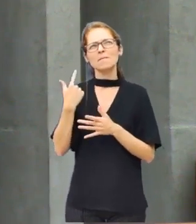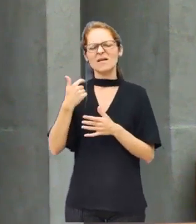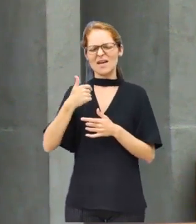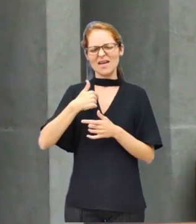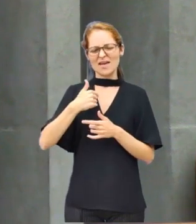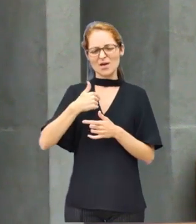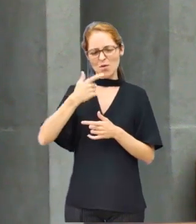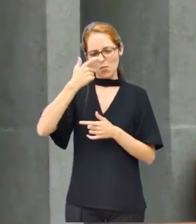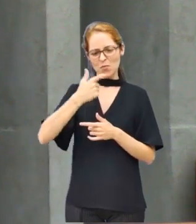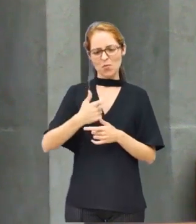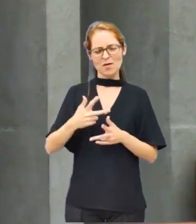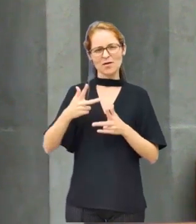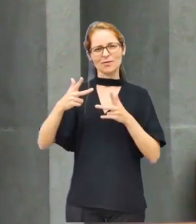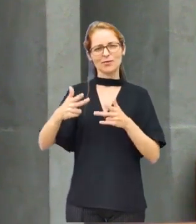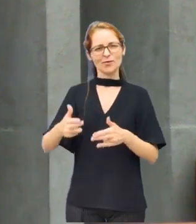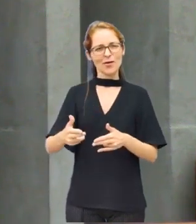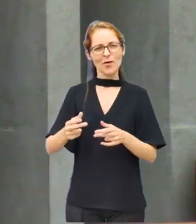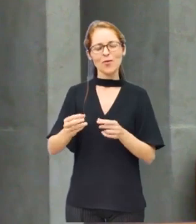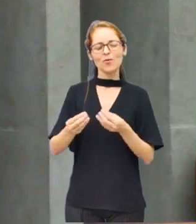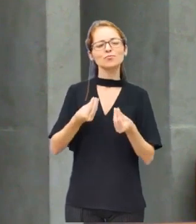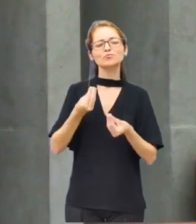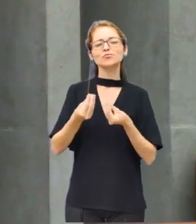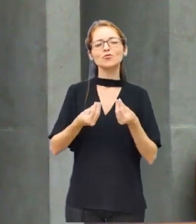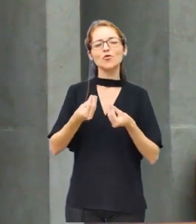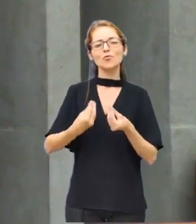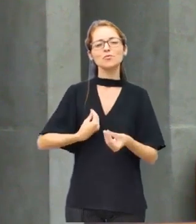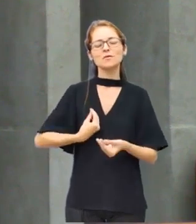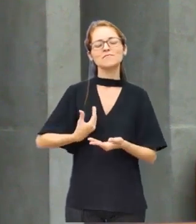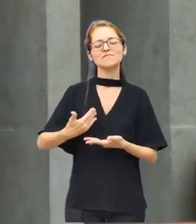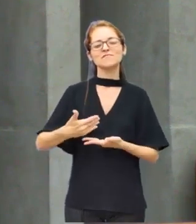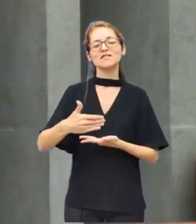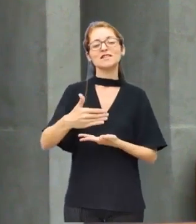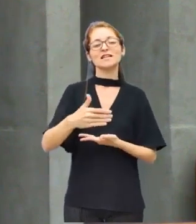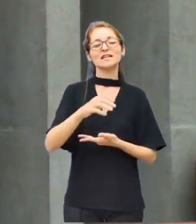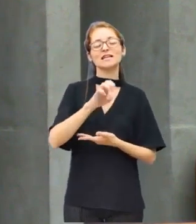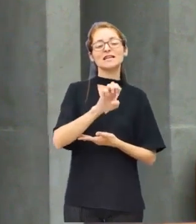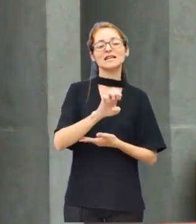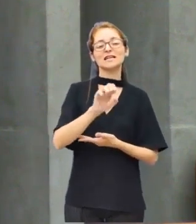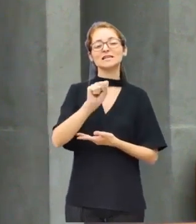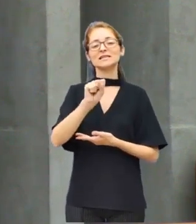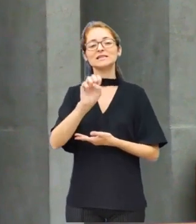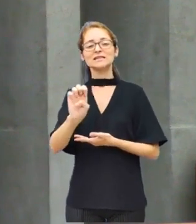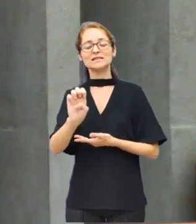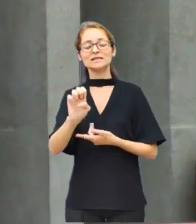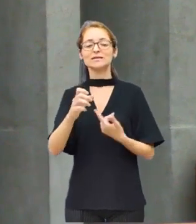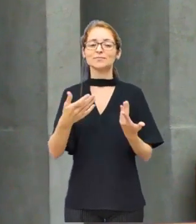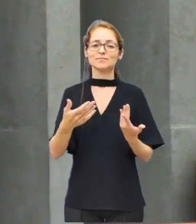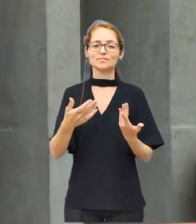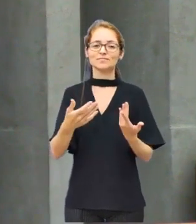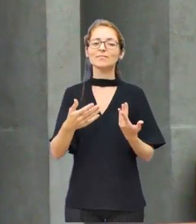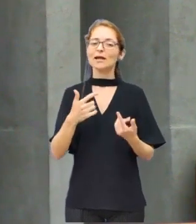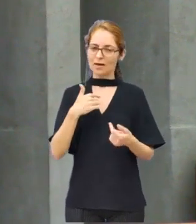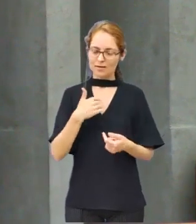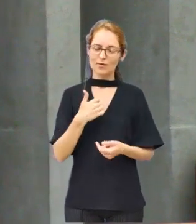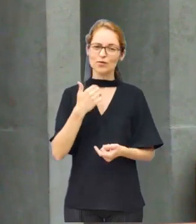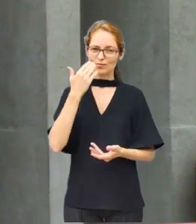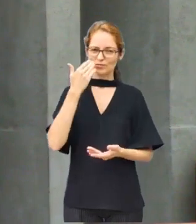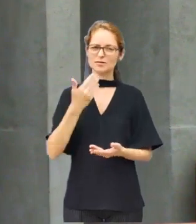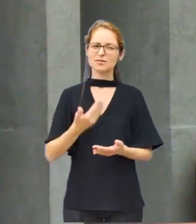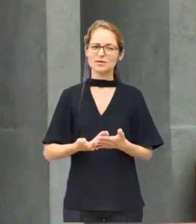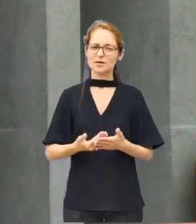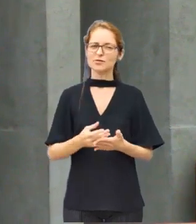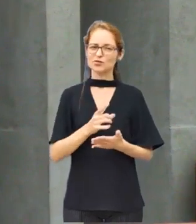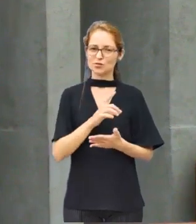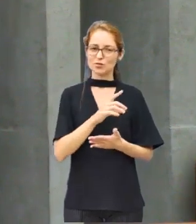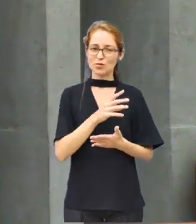forma? Será como que seria a minha vida hoje? E se? Eu creio que muitos de nós têm dificuldade